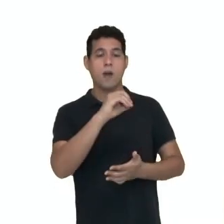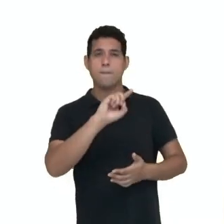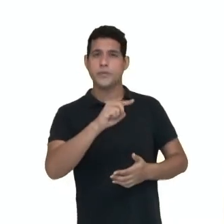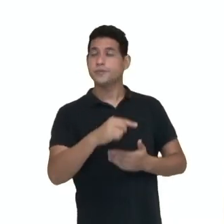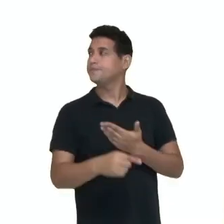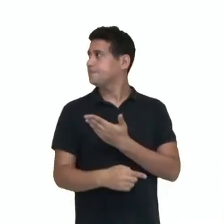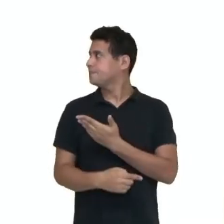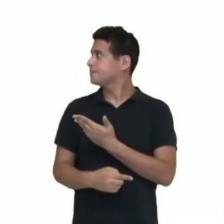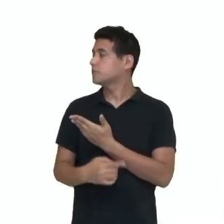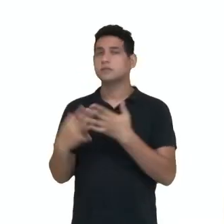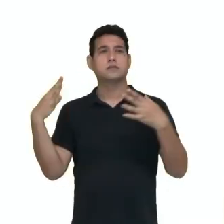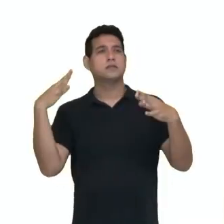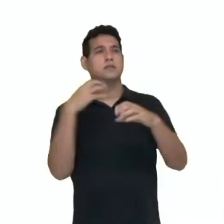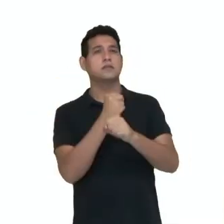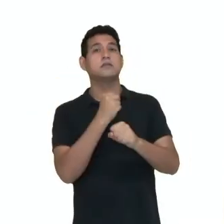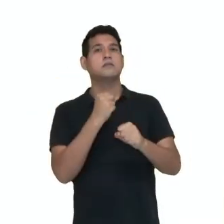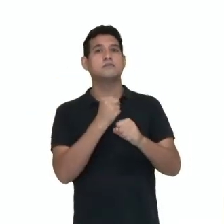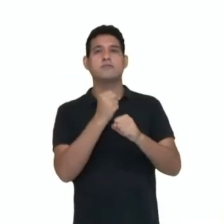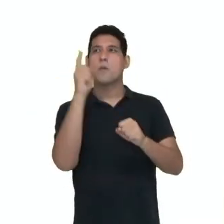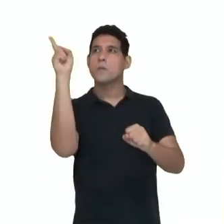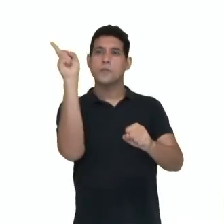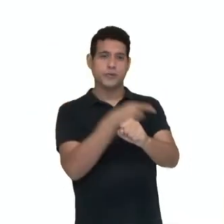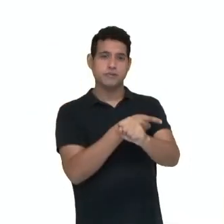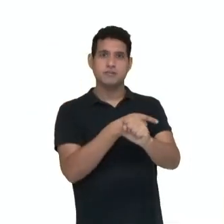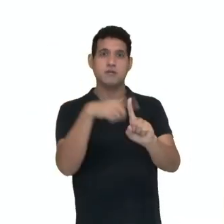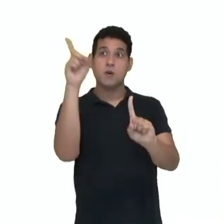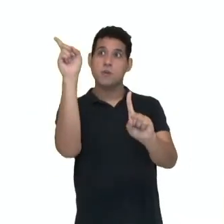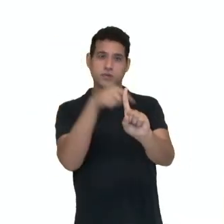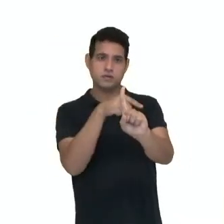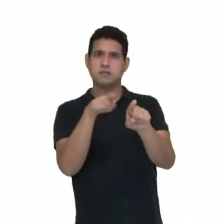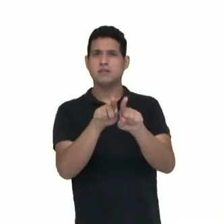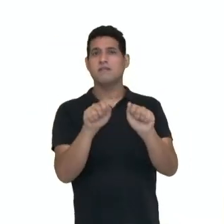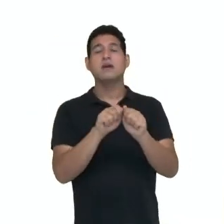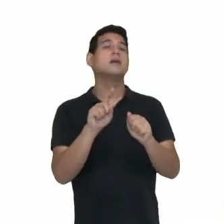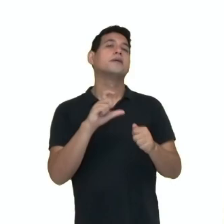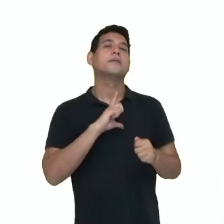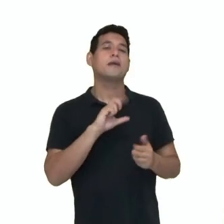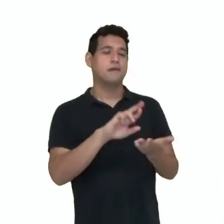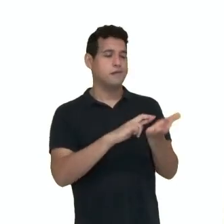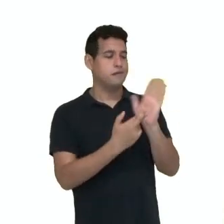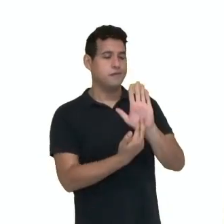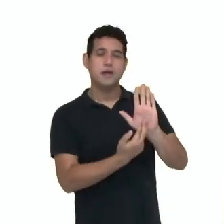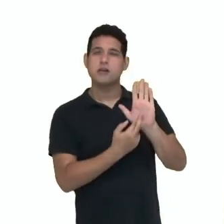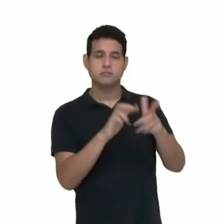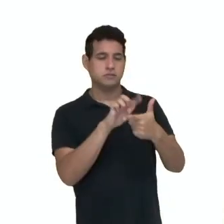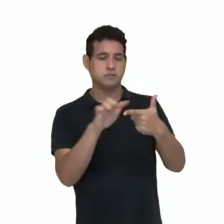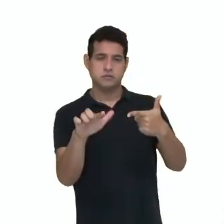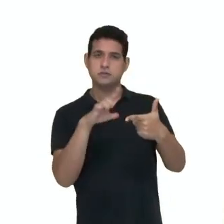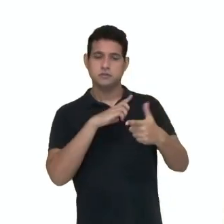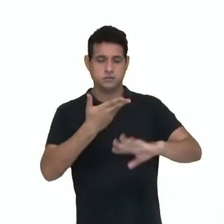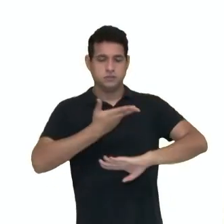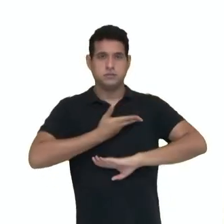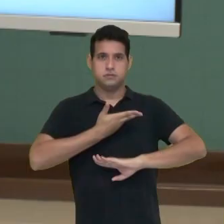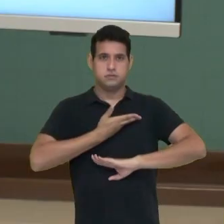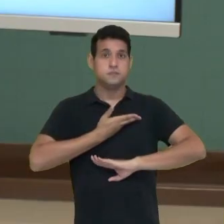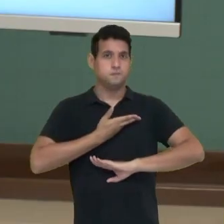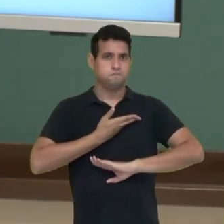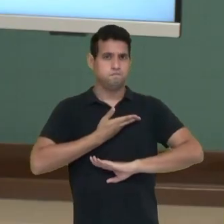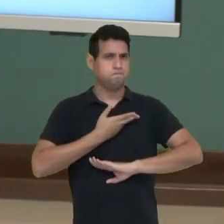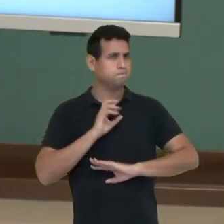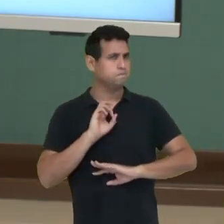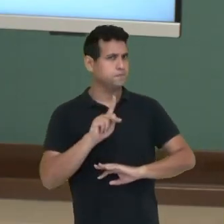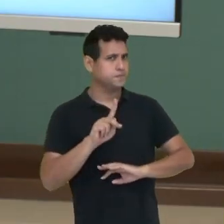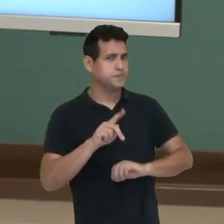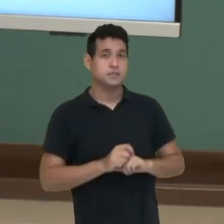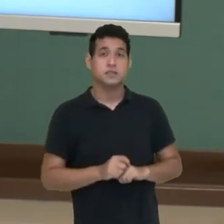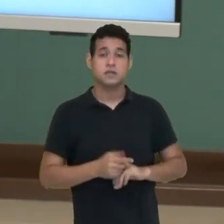Então, juntando esses dois pontos, traça a reta e nós temos a representação gráfica dessa situação,